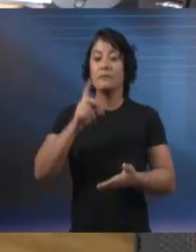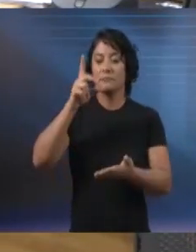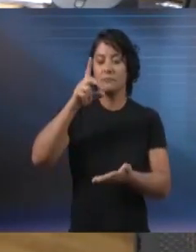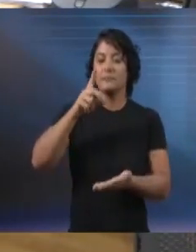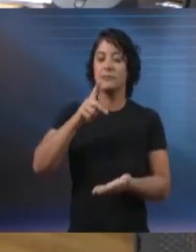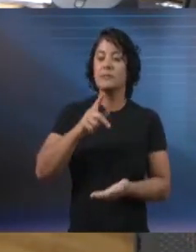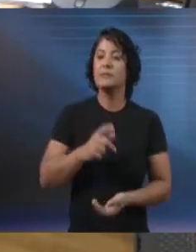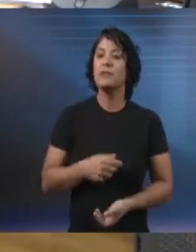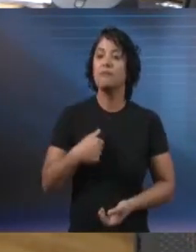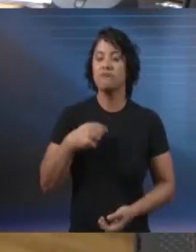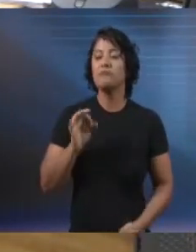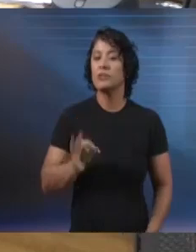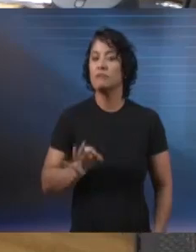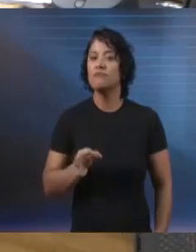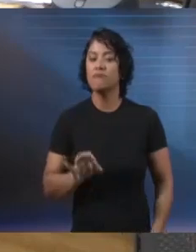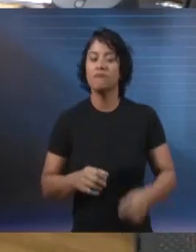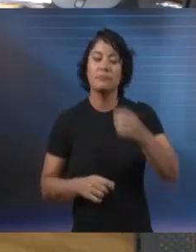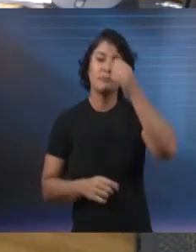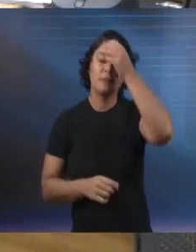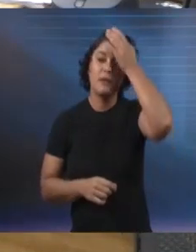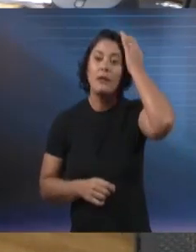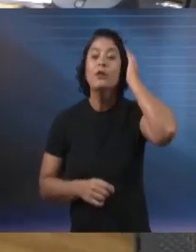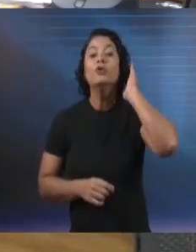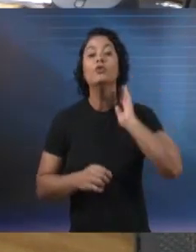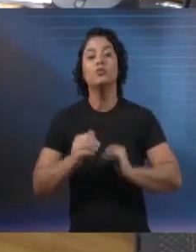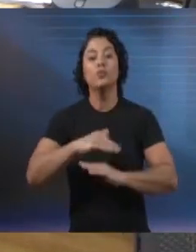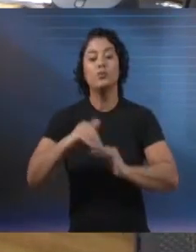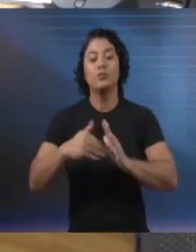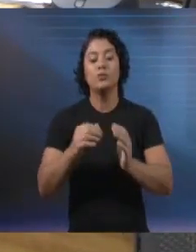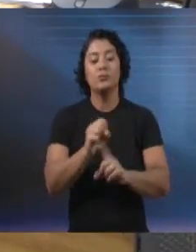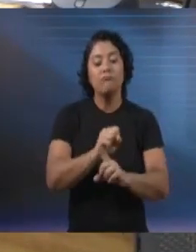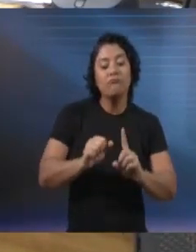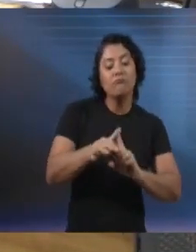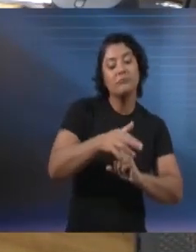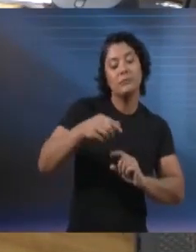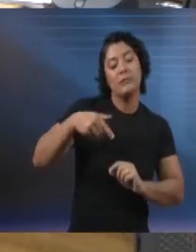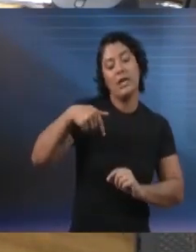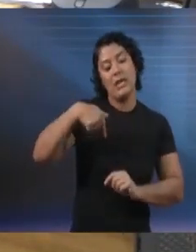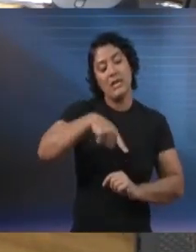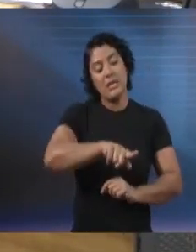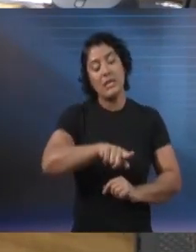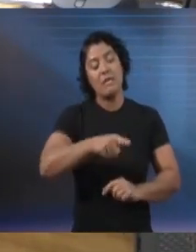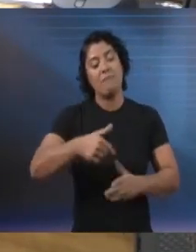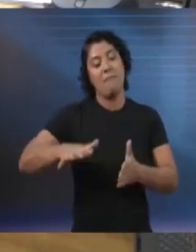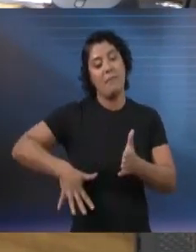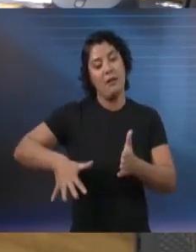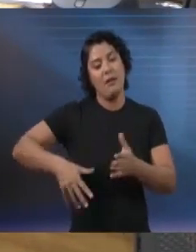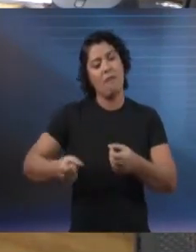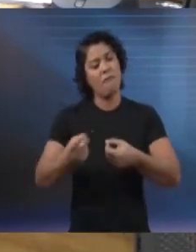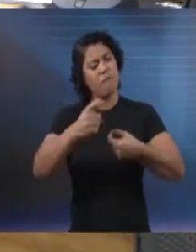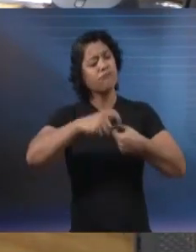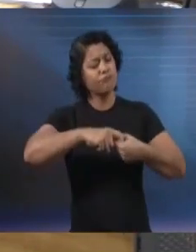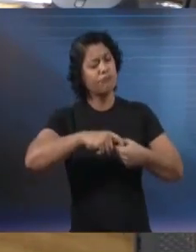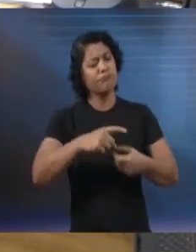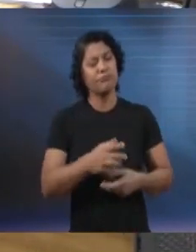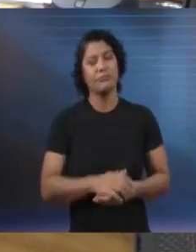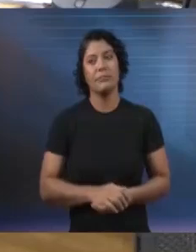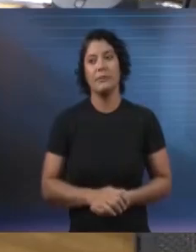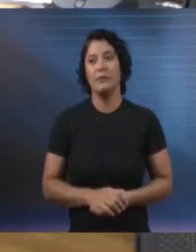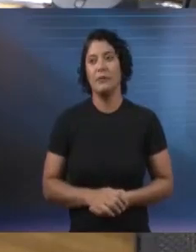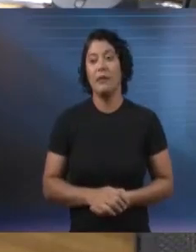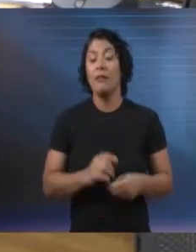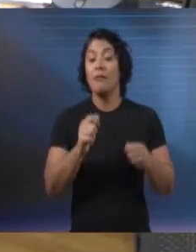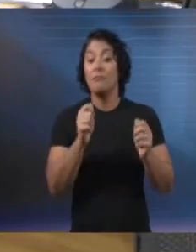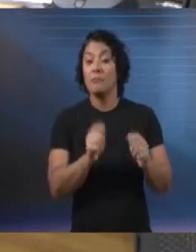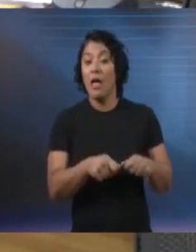certeza que toda a sociedade voltará a frequentar essa praia e também fomentará o